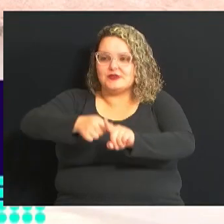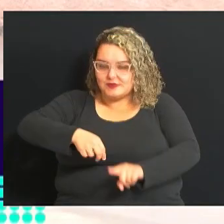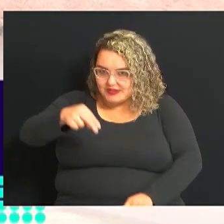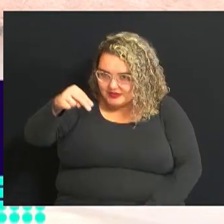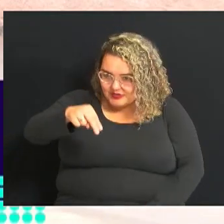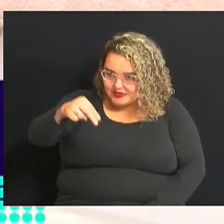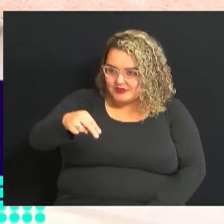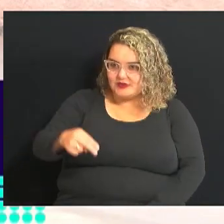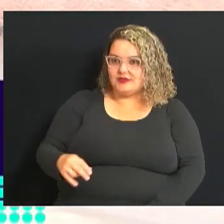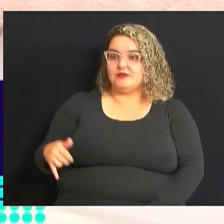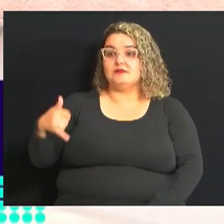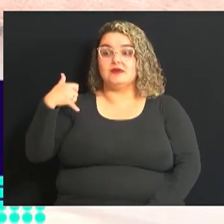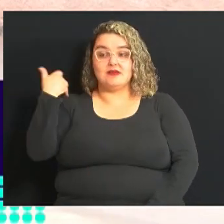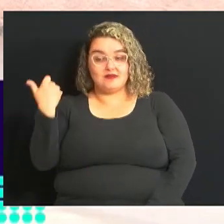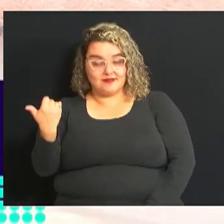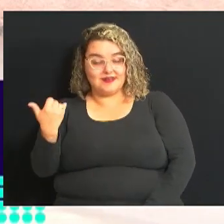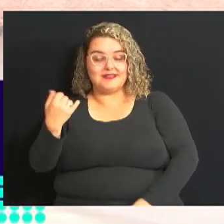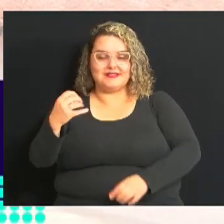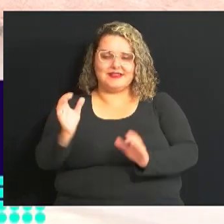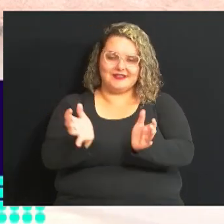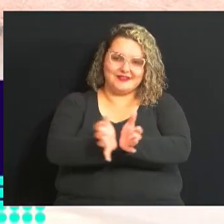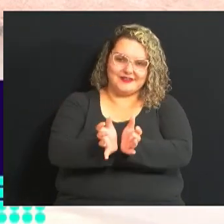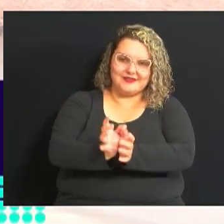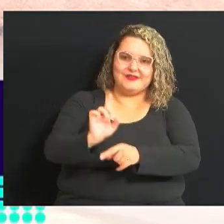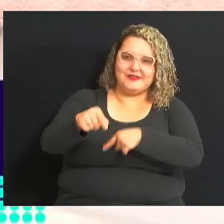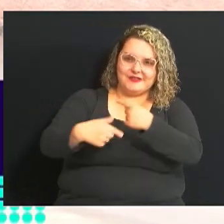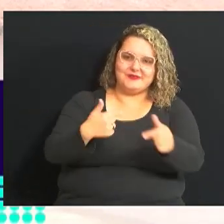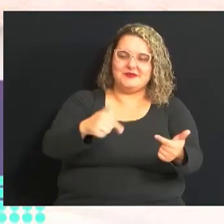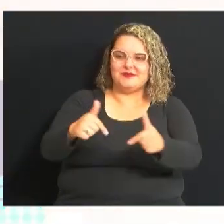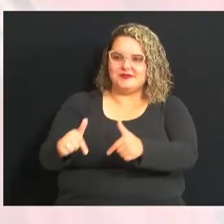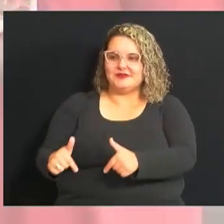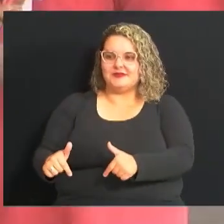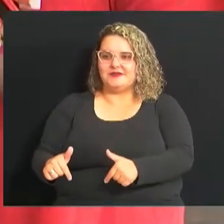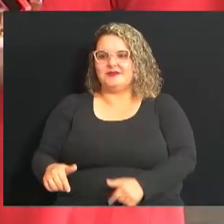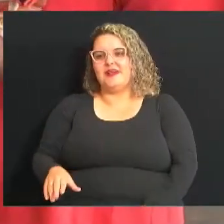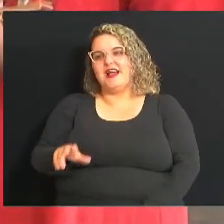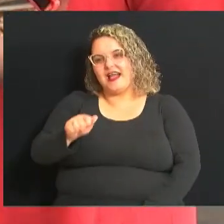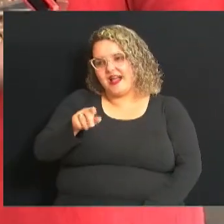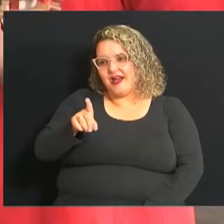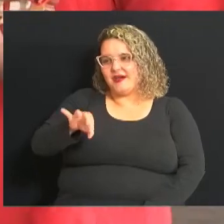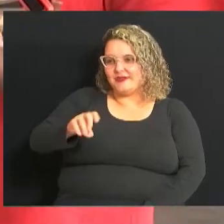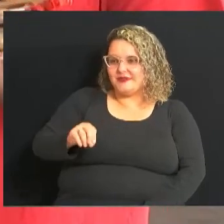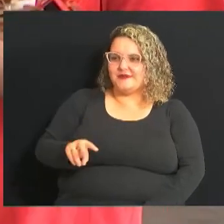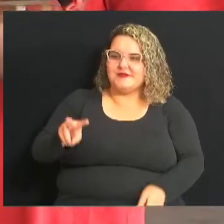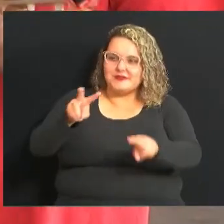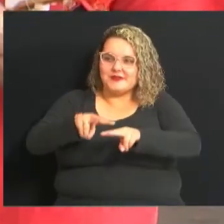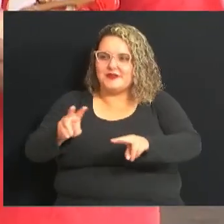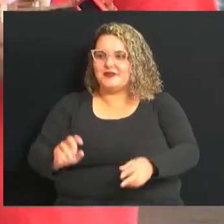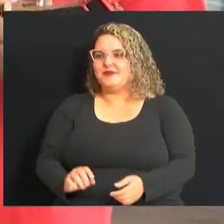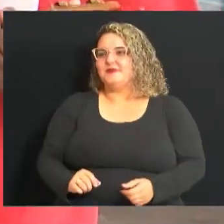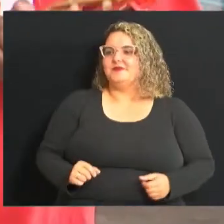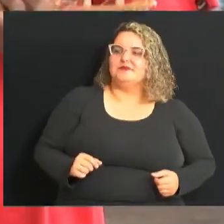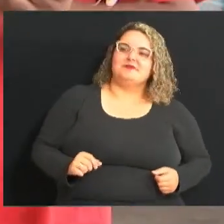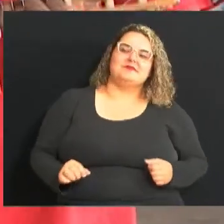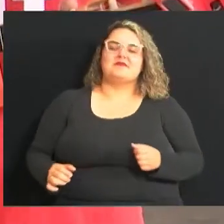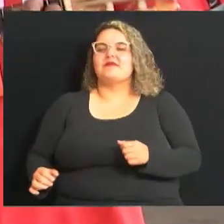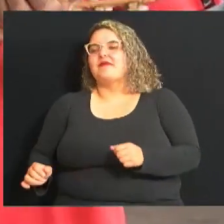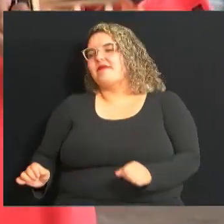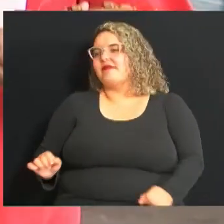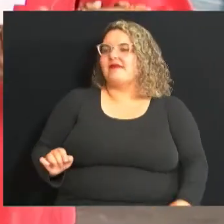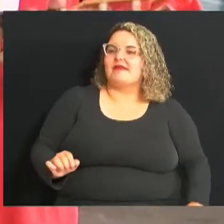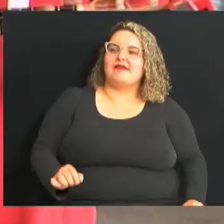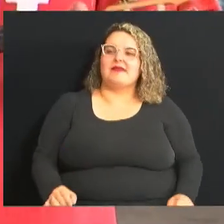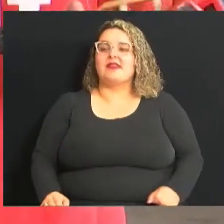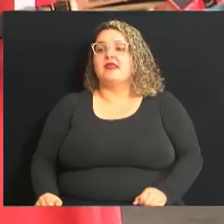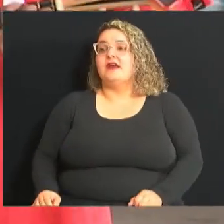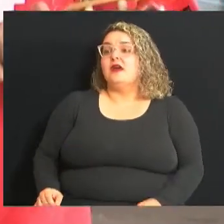aniversário do Grupo Contágio. E vem o nosso próximo trabalho, o nosso próximo audiovisual. Ele não te merece, joga tudo pro alto. E pode